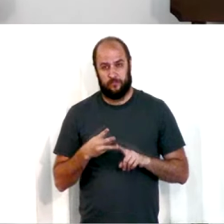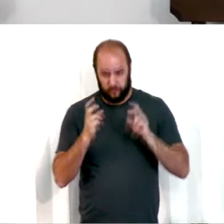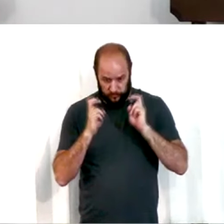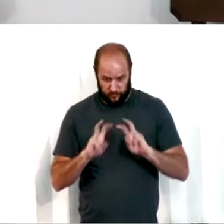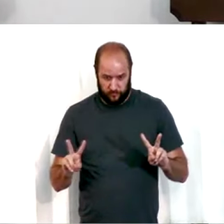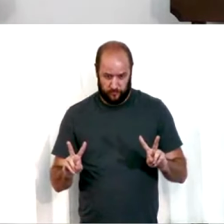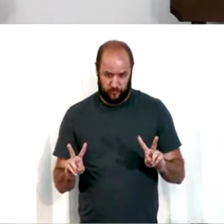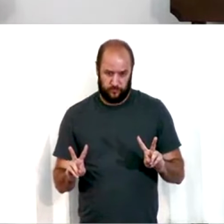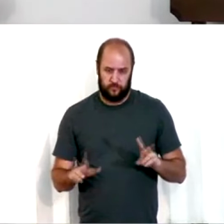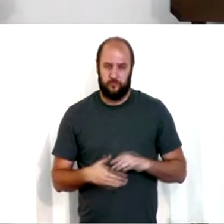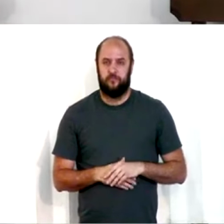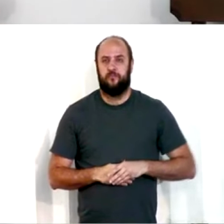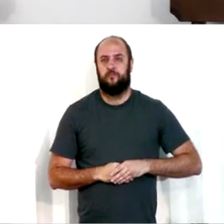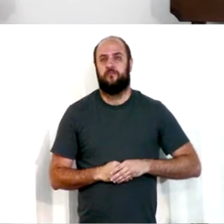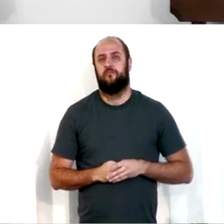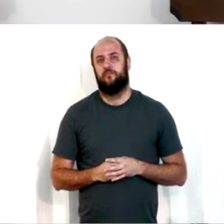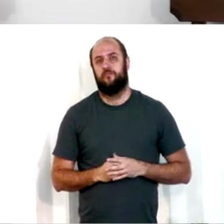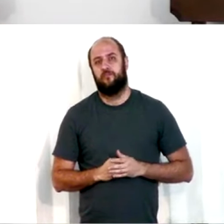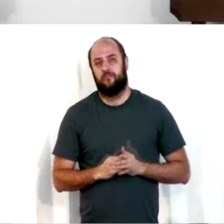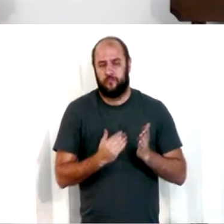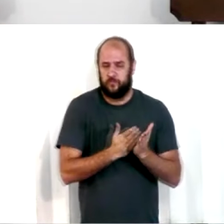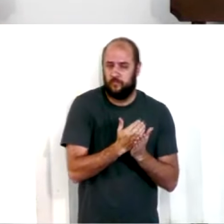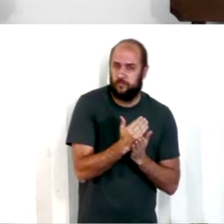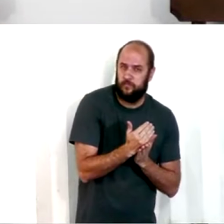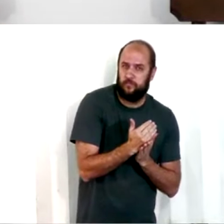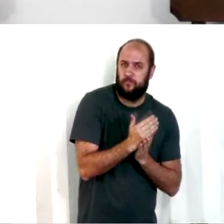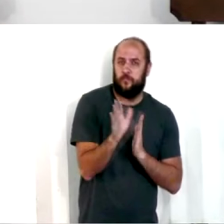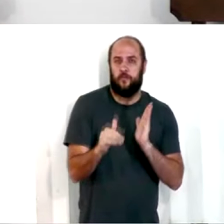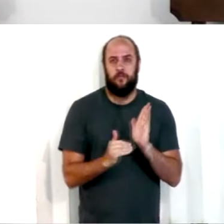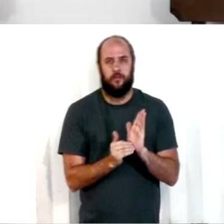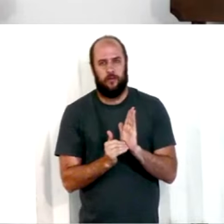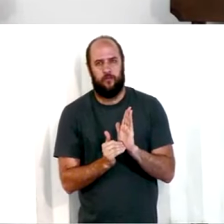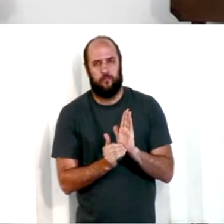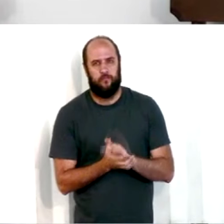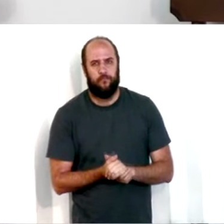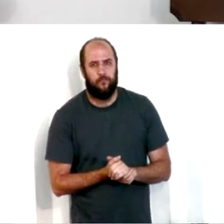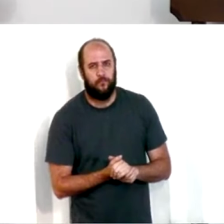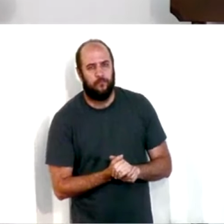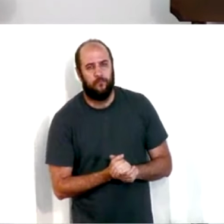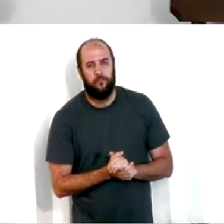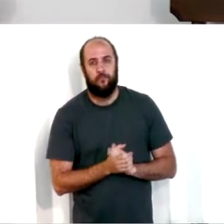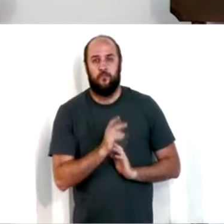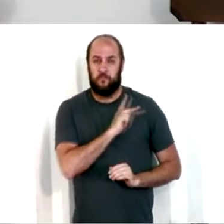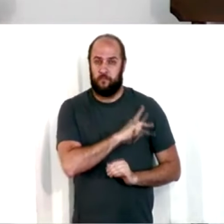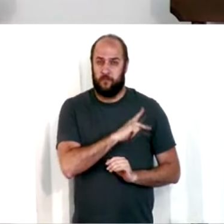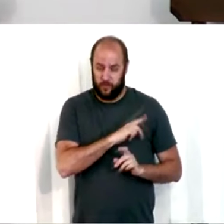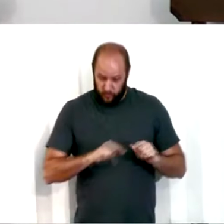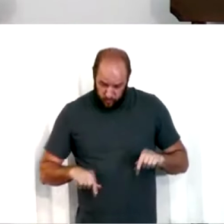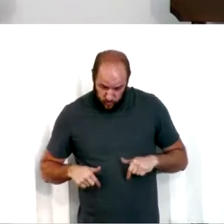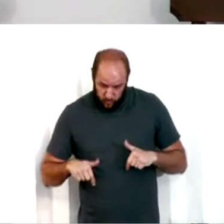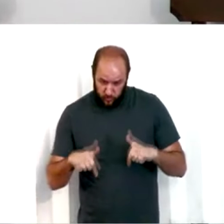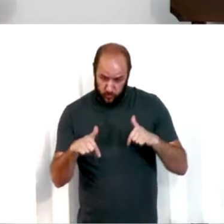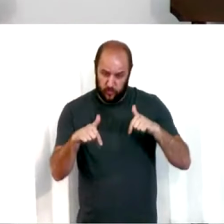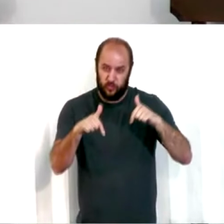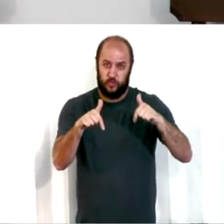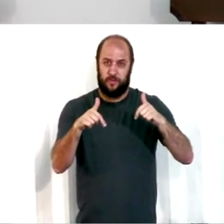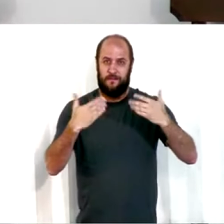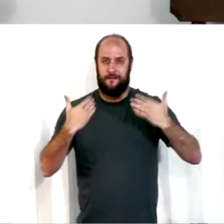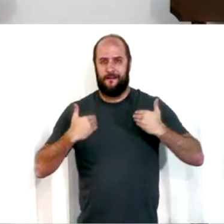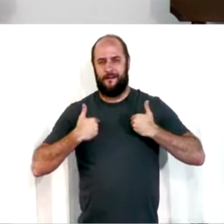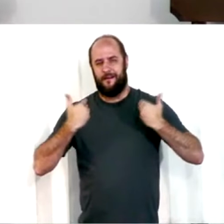parte inicial e final do seu texto. Paulo luta em